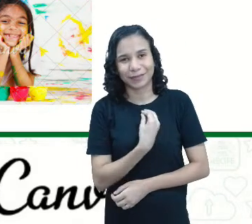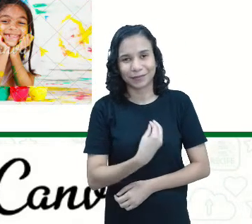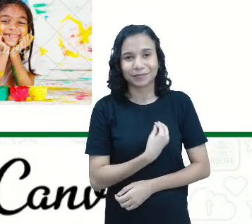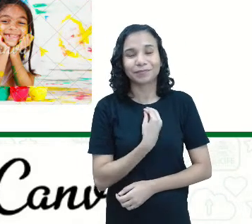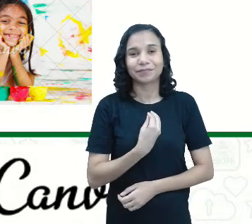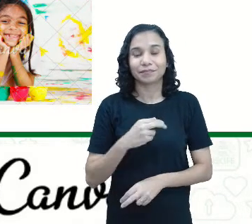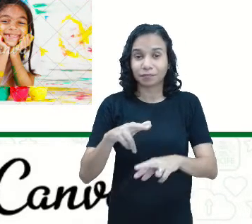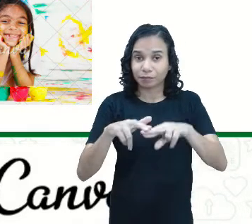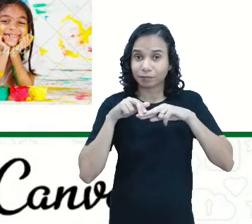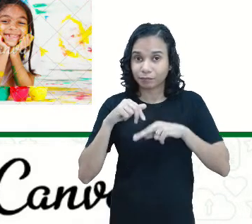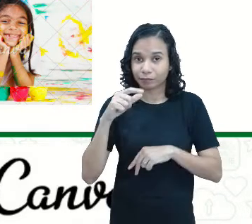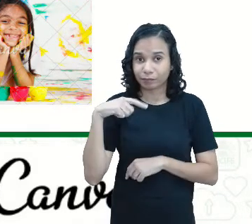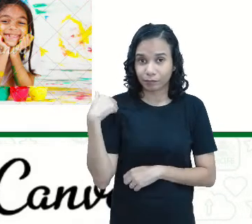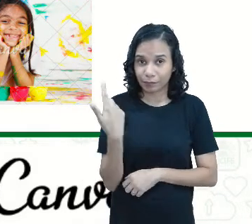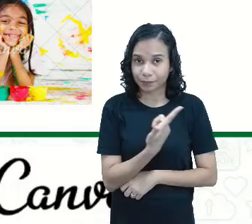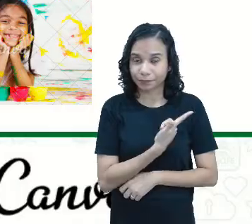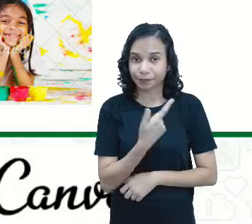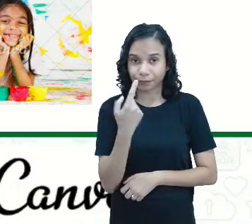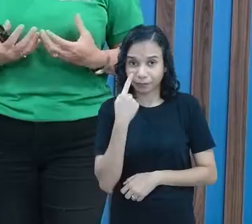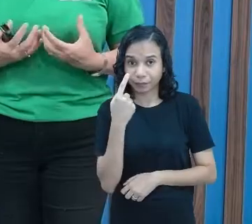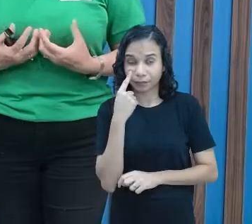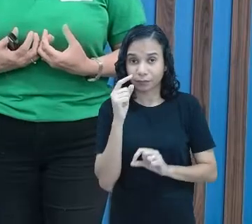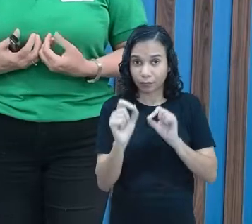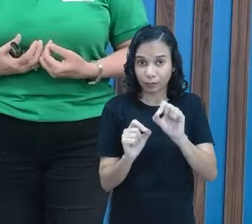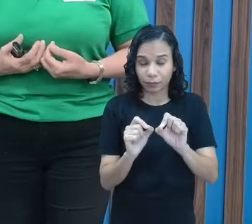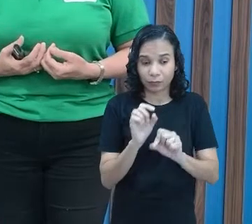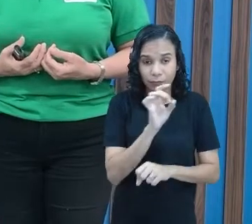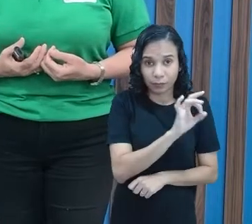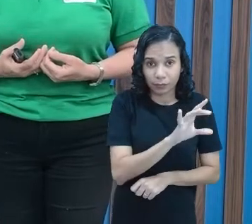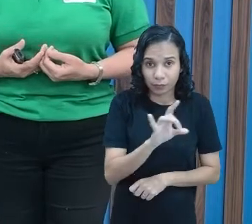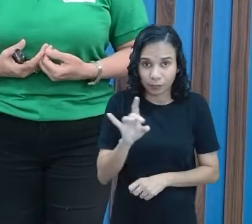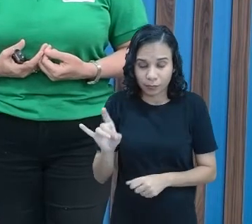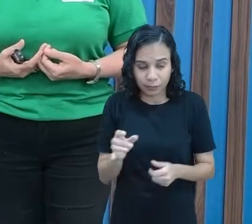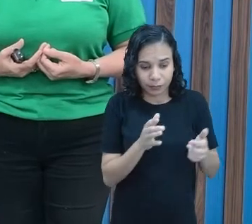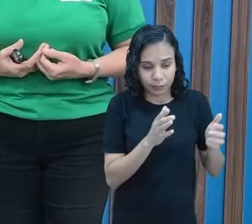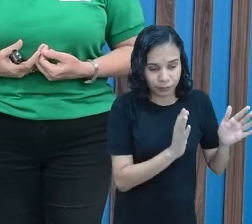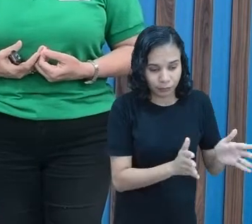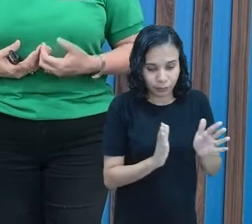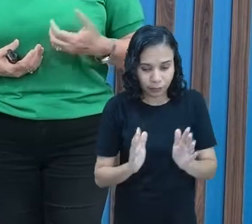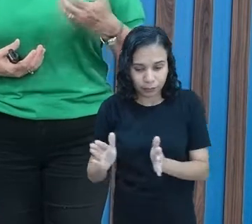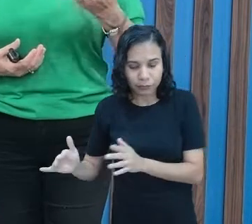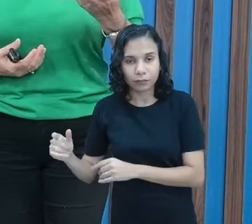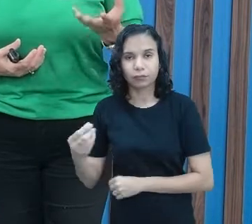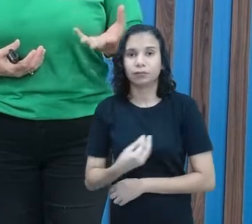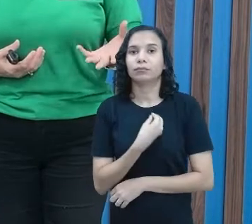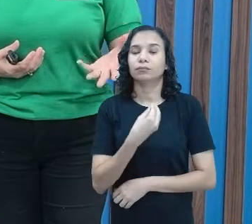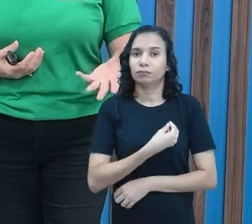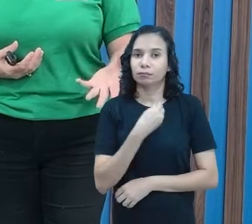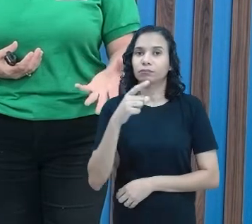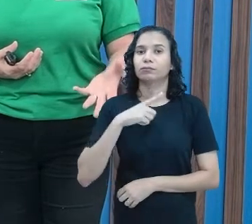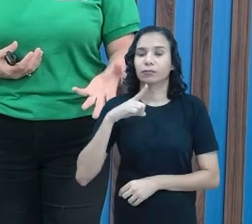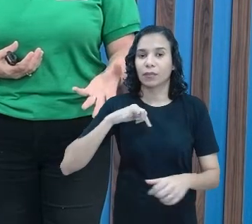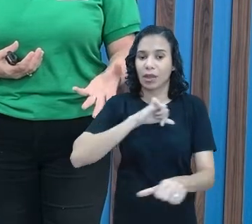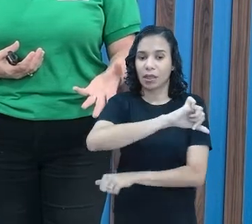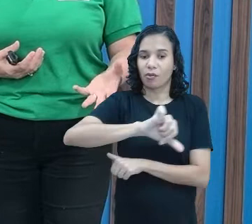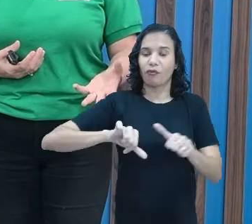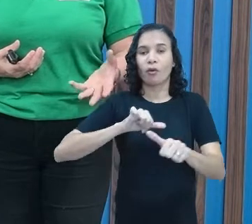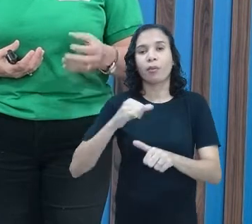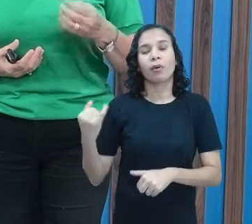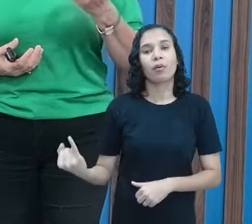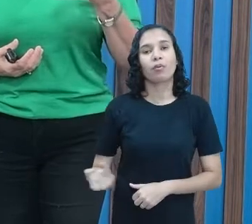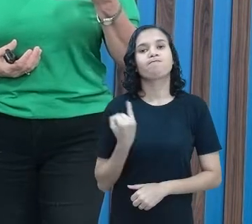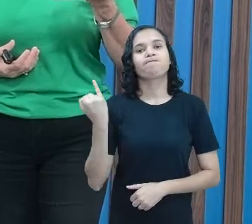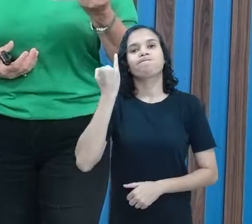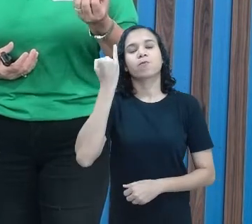E para isso, gente, nós vamos ver que cada fase dessa da nossa vida, ela torna-se muito